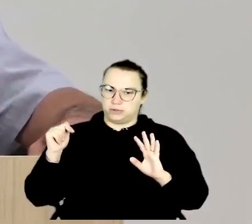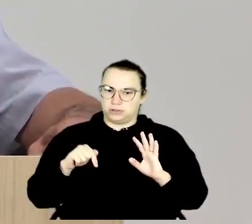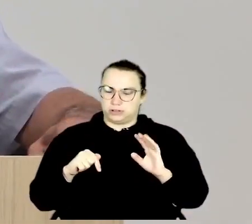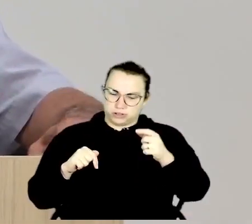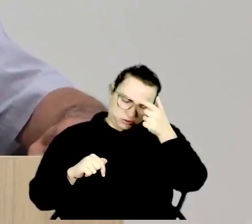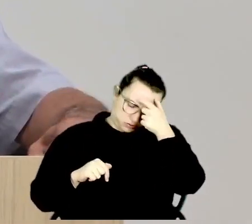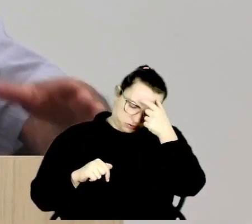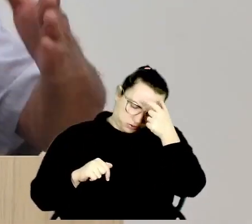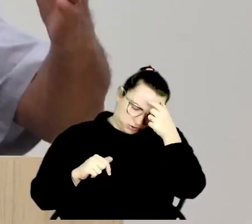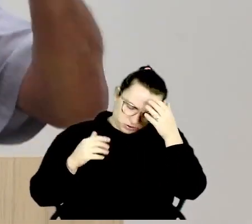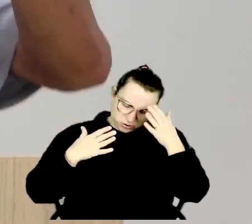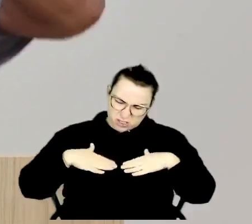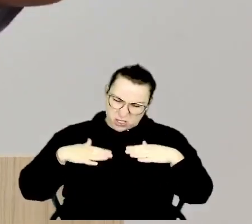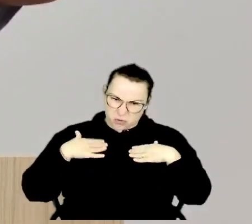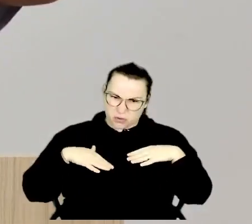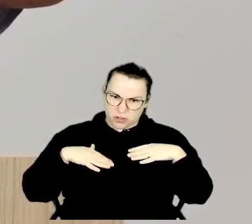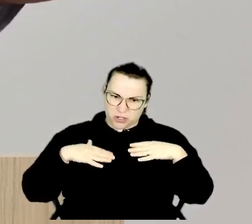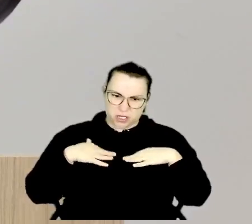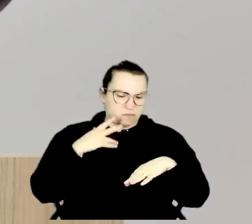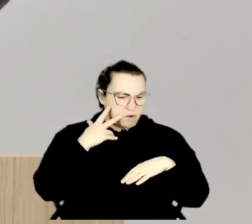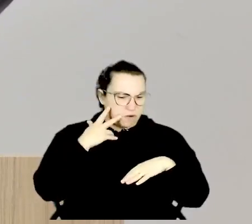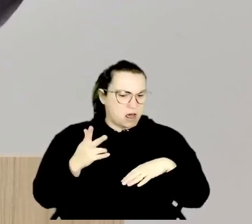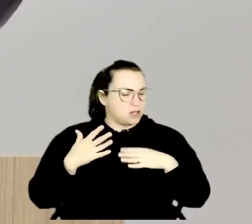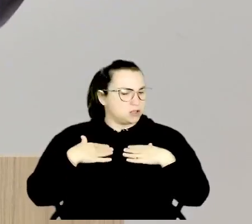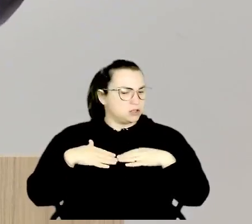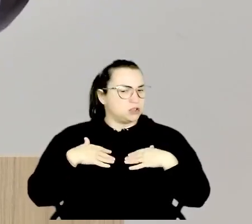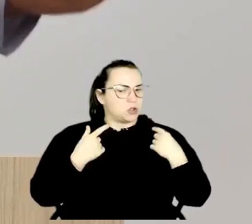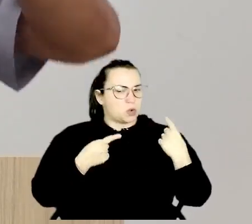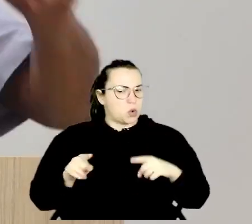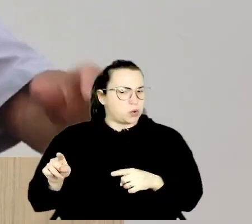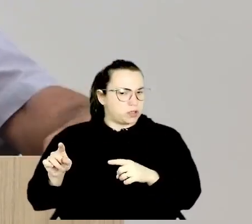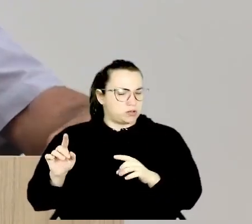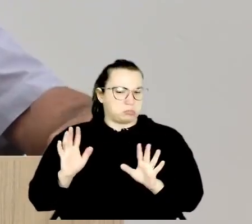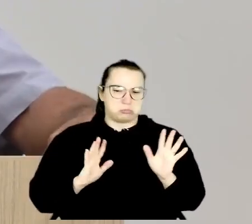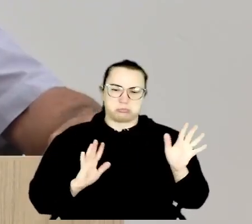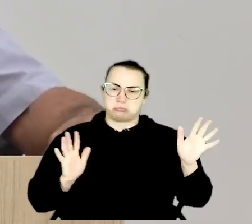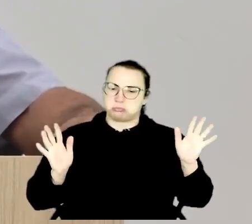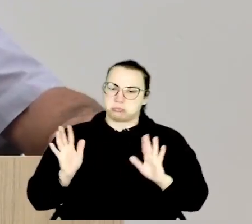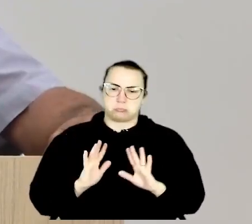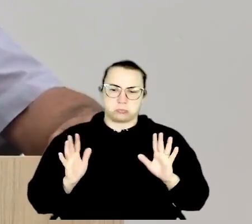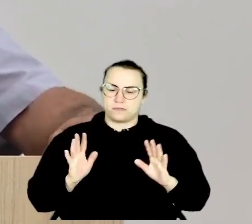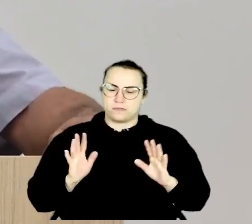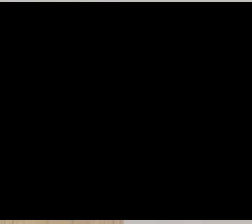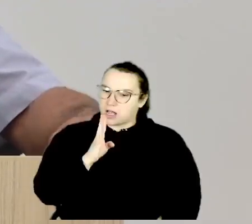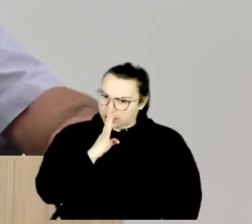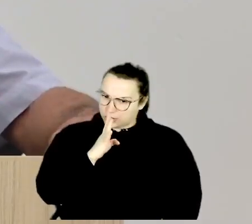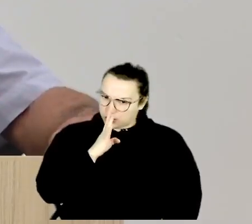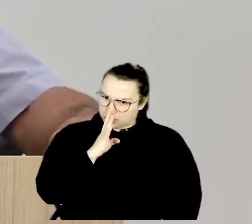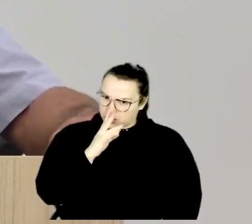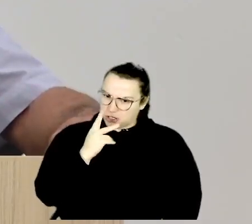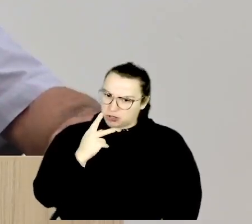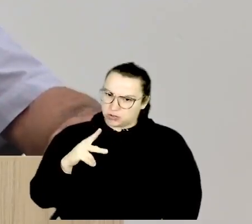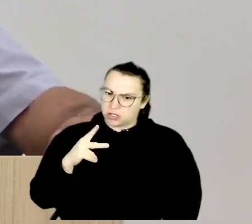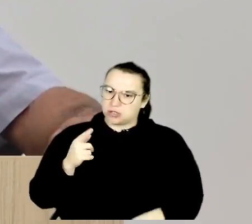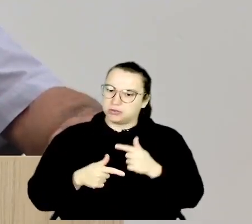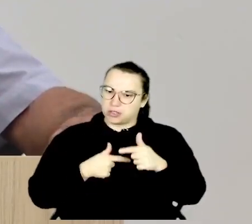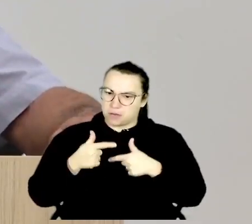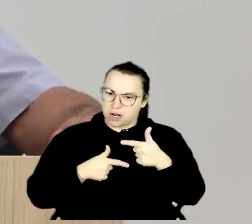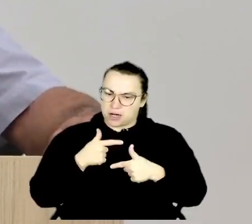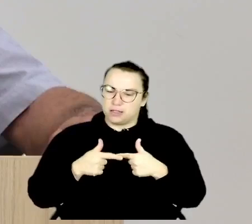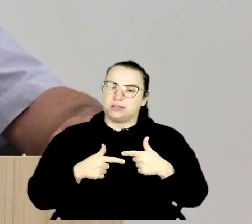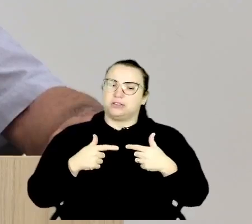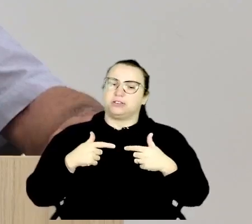nunca pequei na minha fala contra as suas falas, e admiro o seu trabalho, e o senhor incansavelmente vem